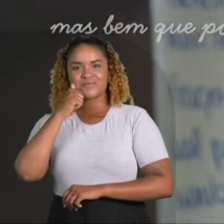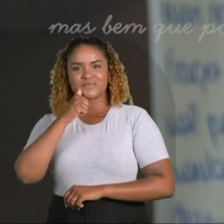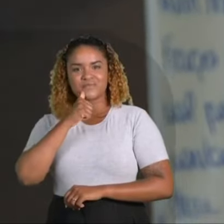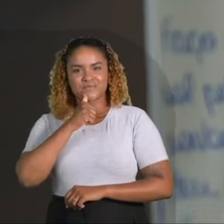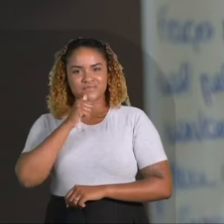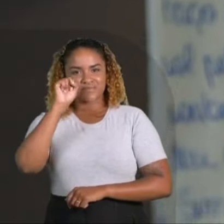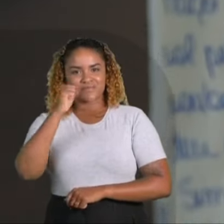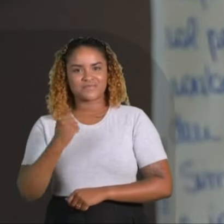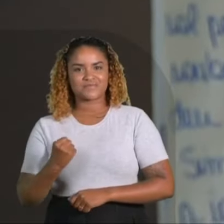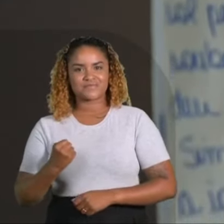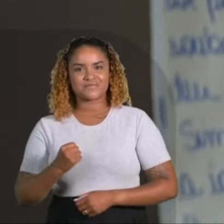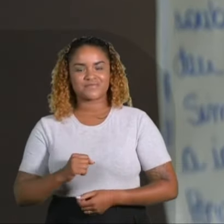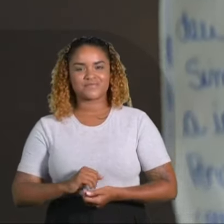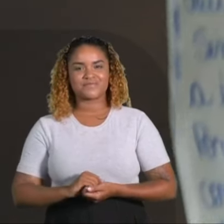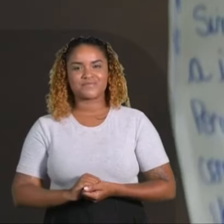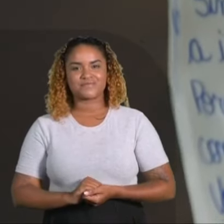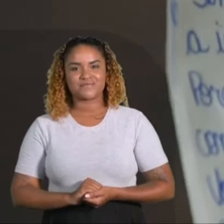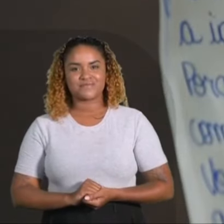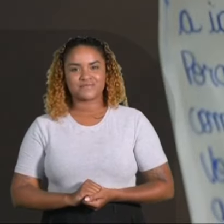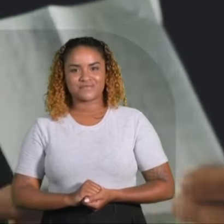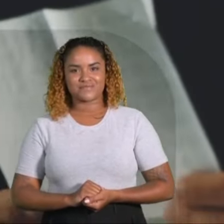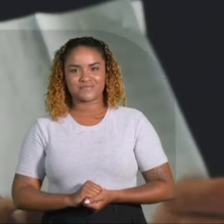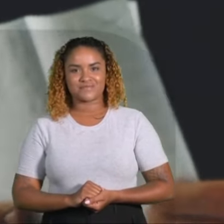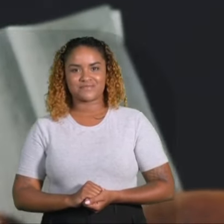mulheres sergipanas.